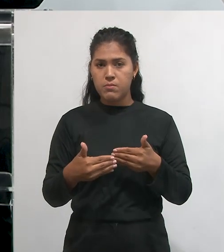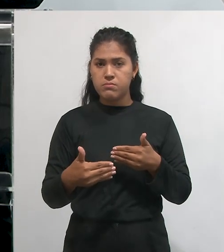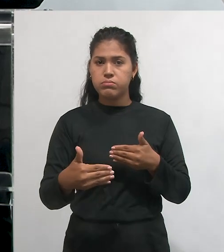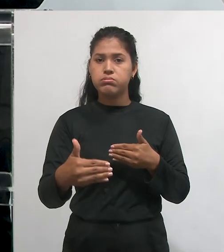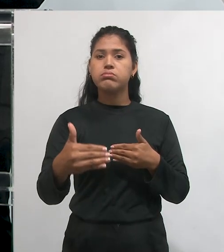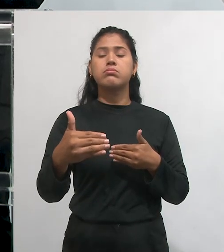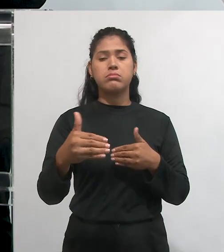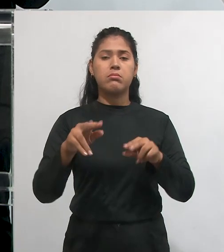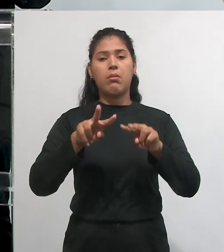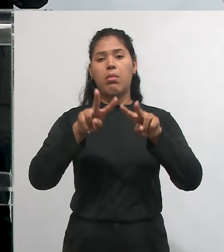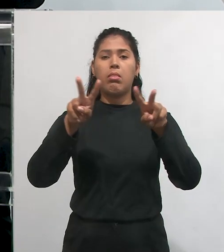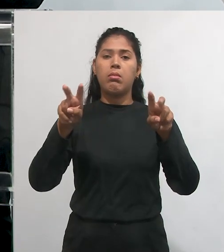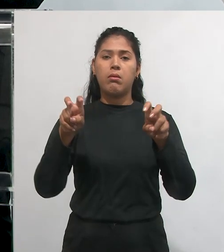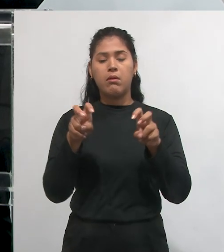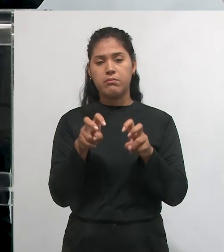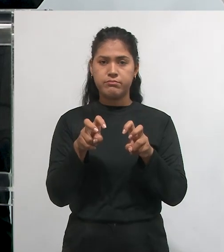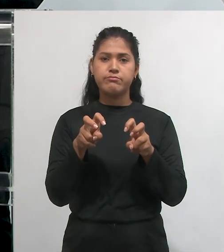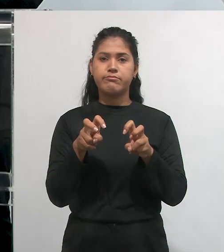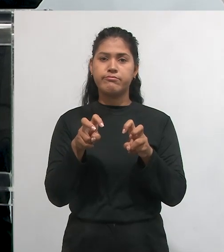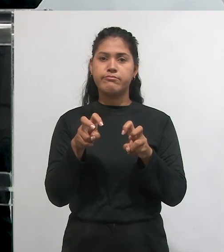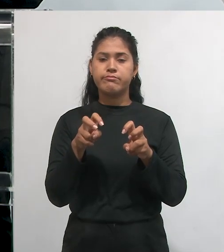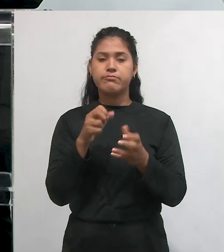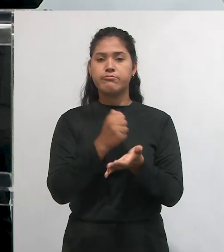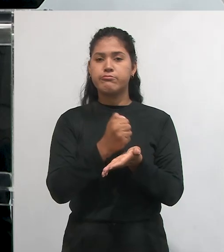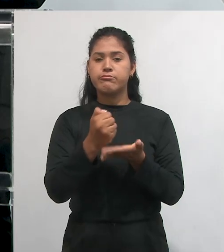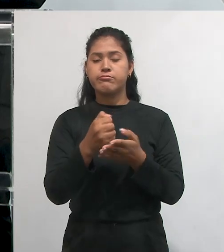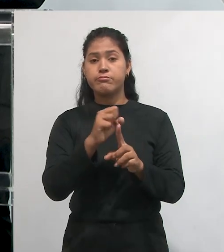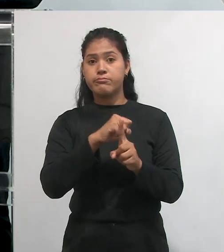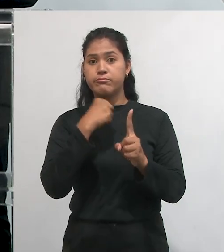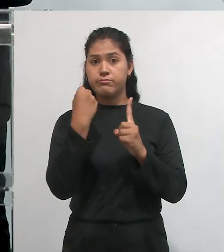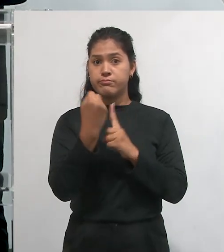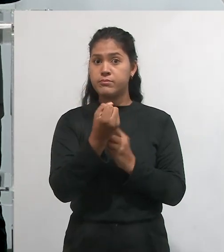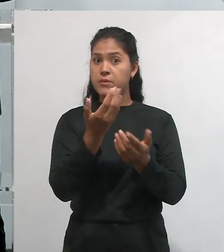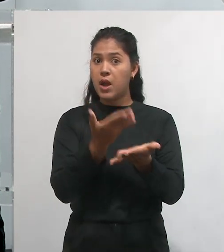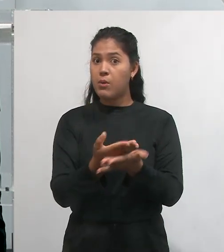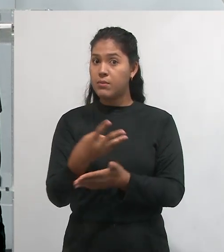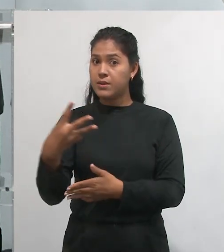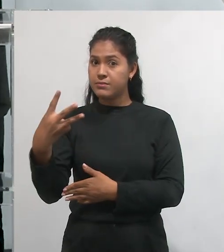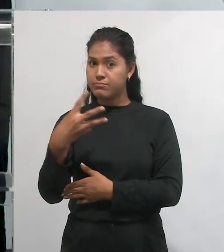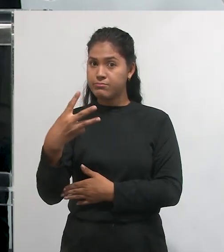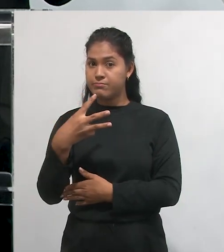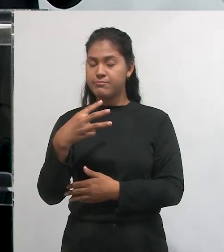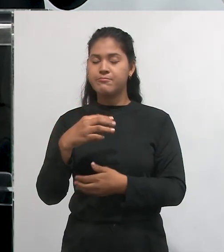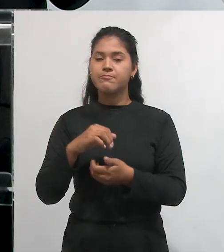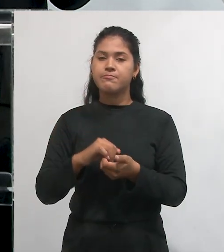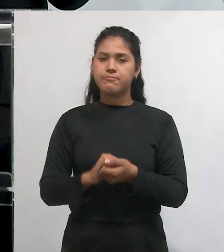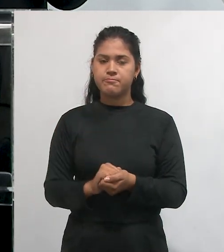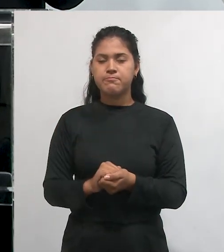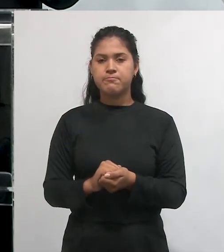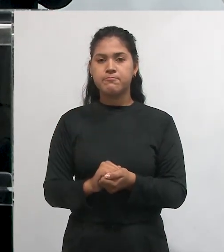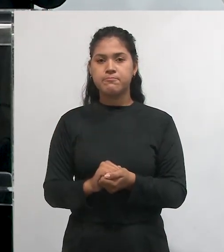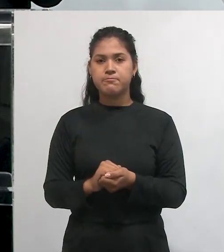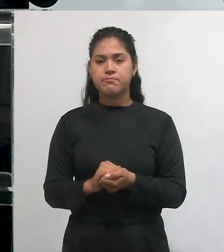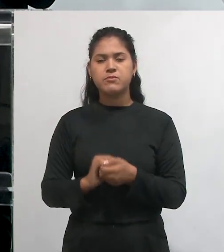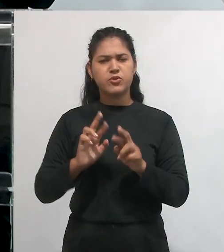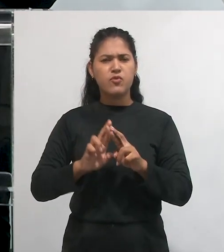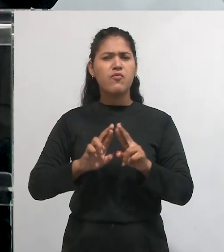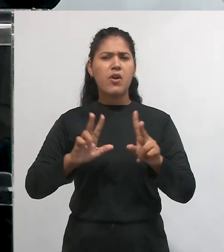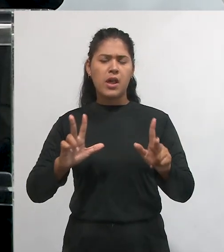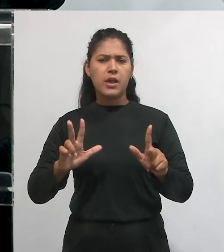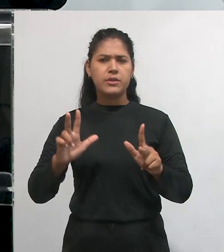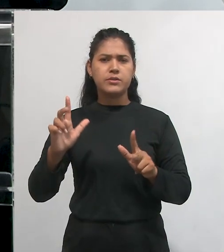essa temática na terceira unidade dessa disciplina. Bem diferente dos clássicos,